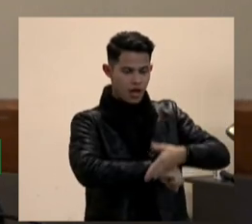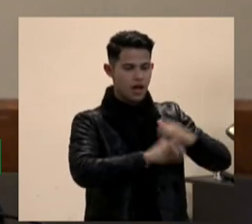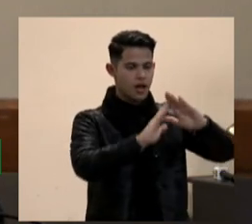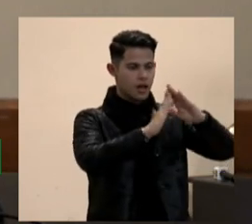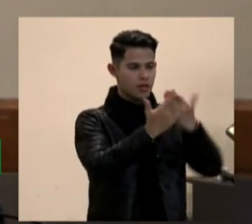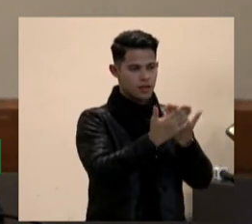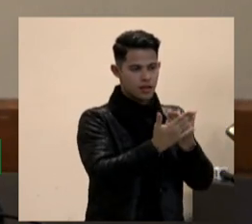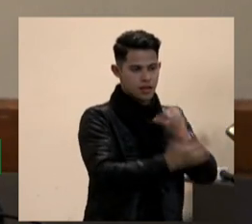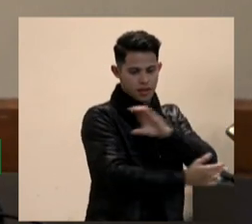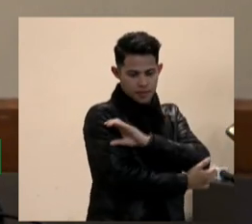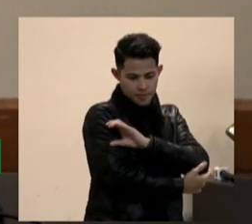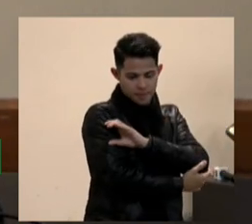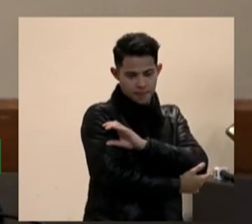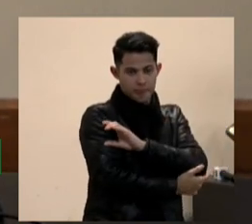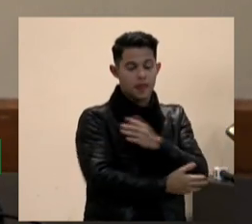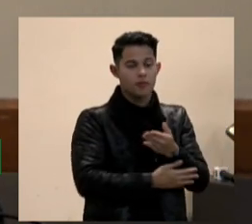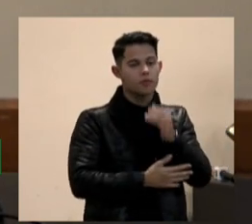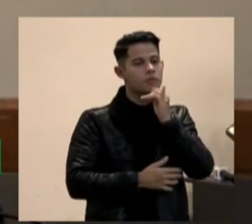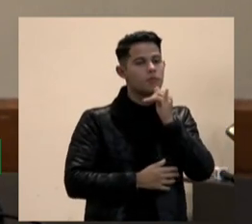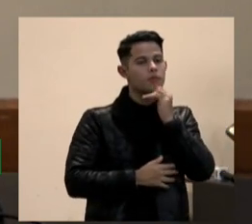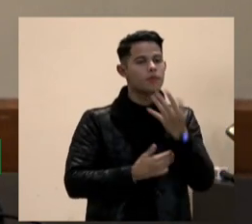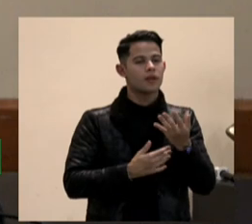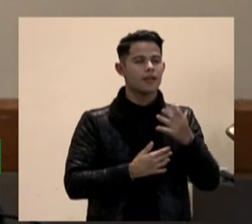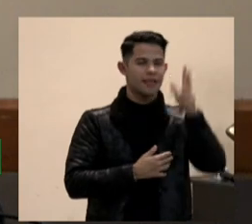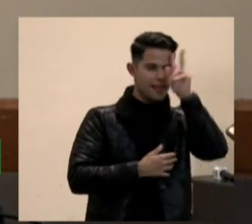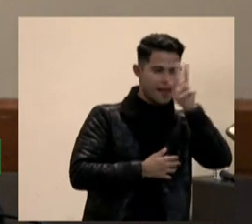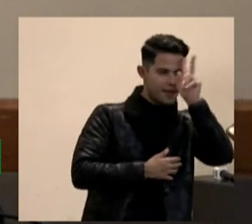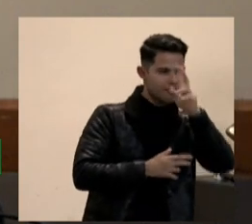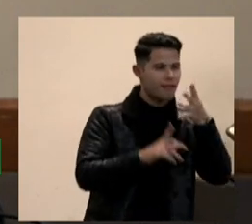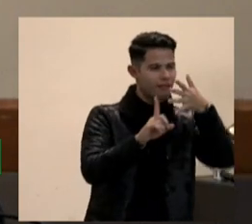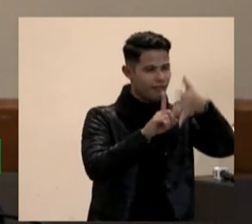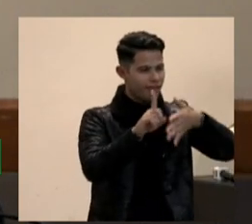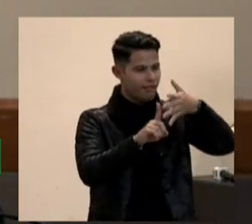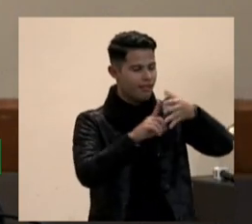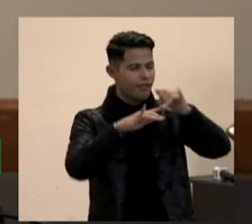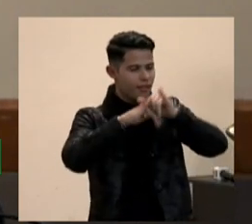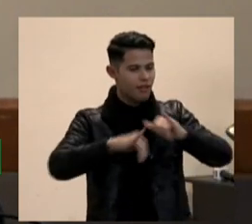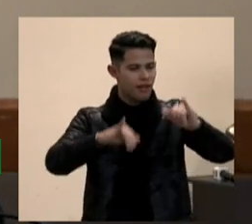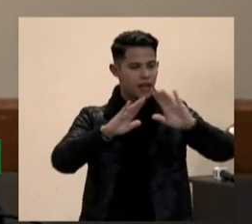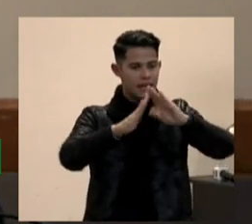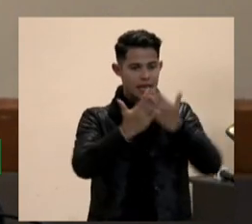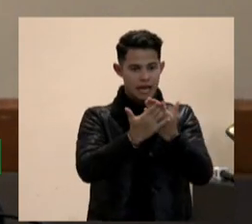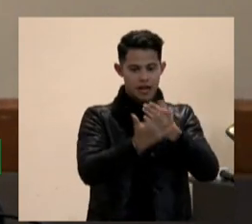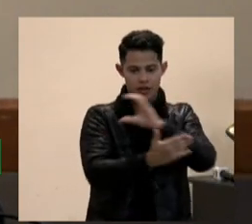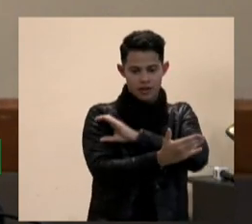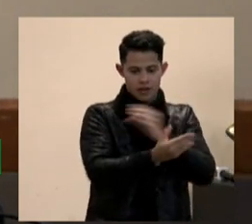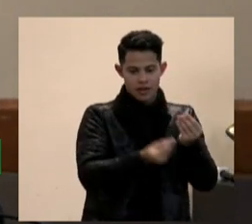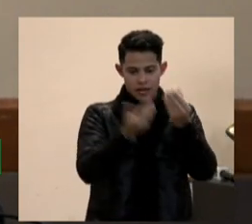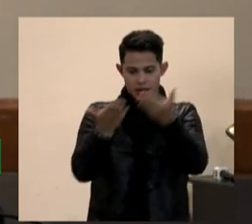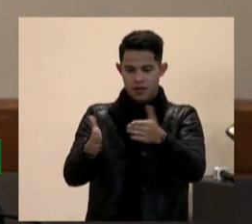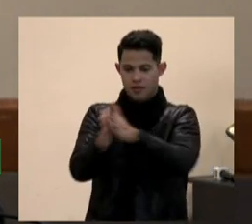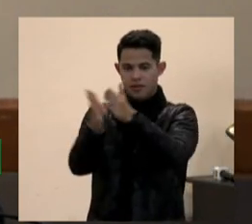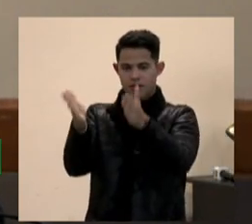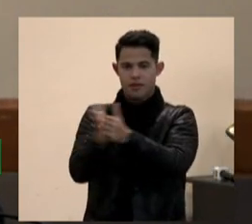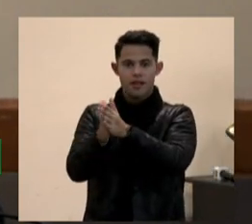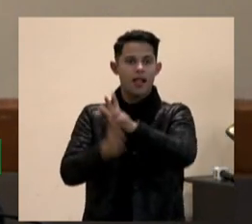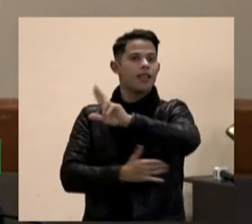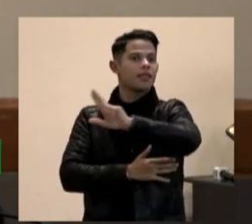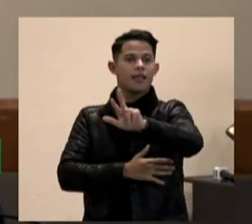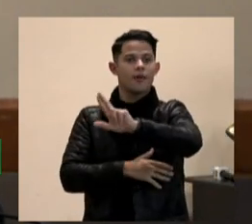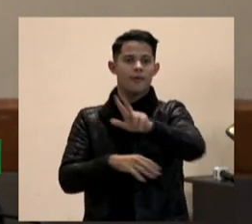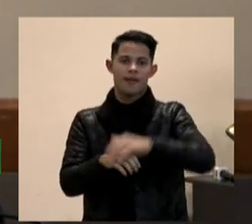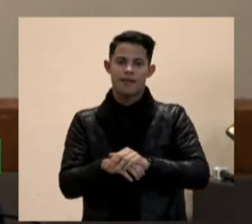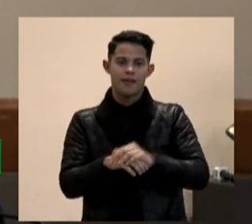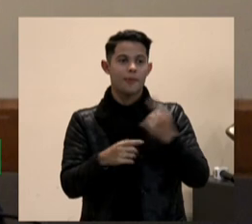creche. Ou seja, mesmo aquele nosso discurso de que a creche é um equipamento para pobre, não é. Porque as